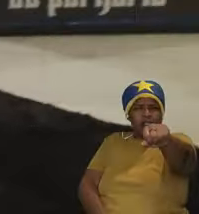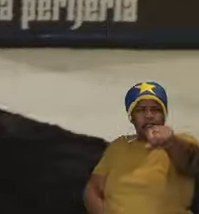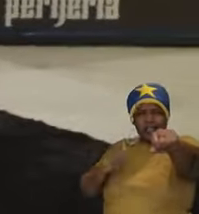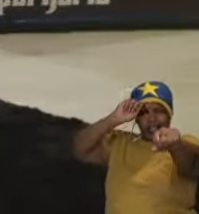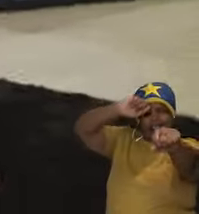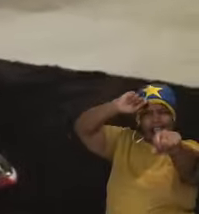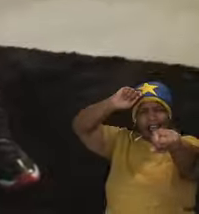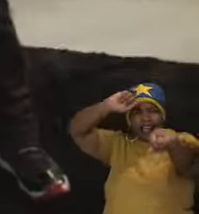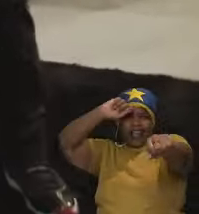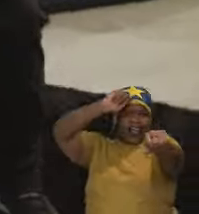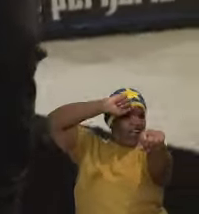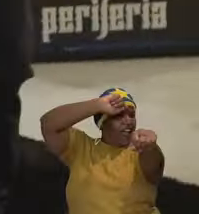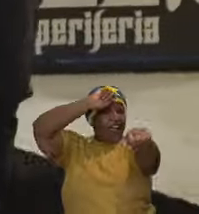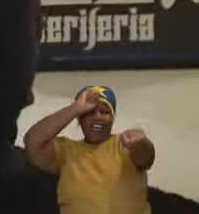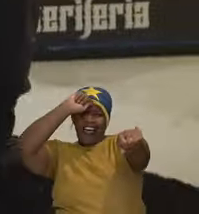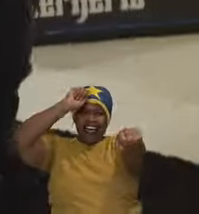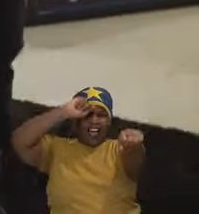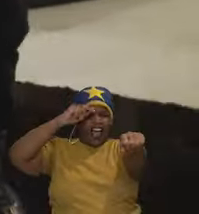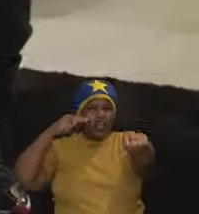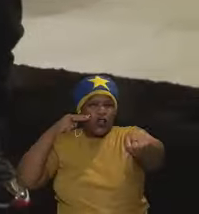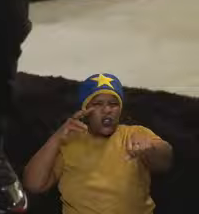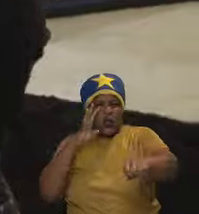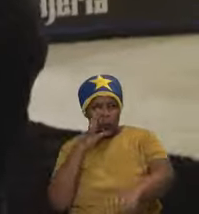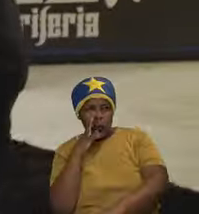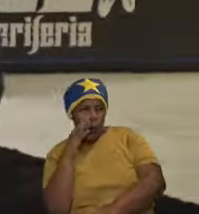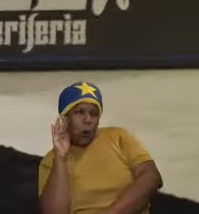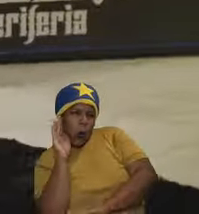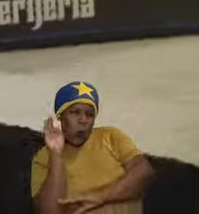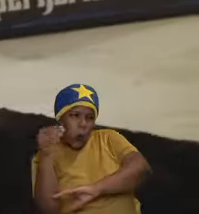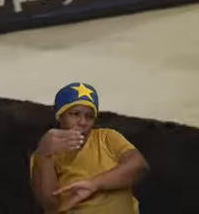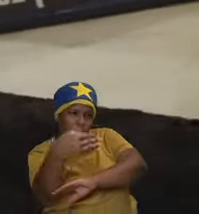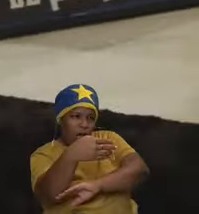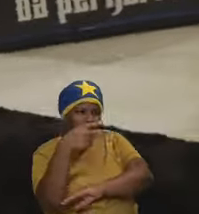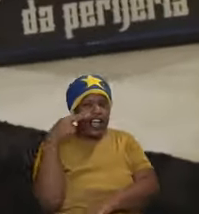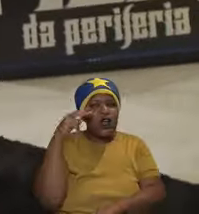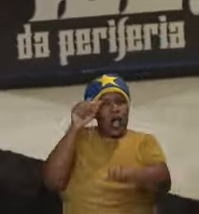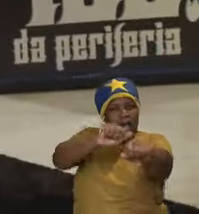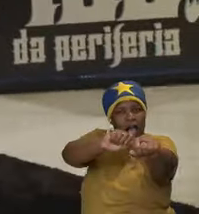de malandro. Carro de malandro intima quando vira porque